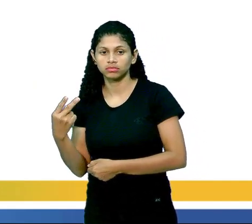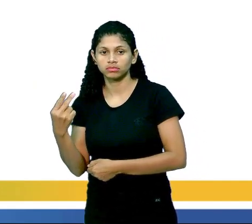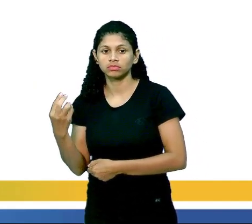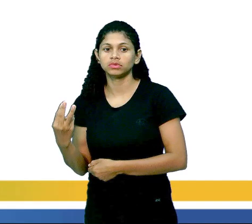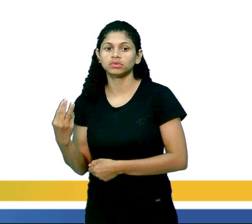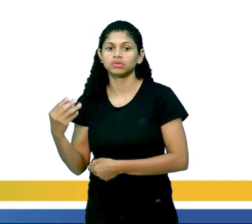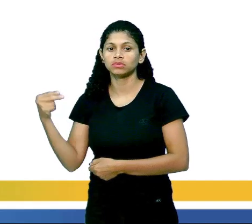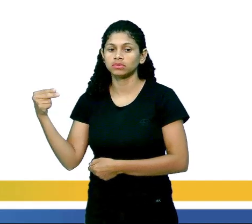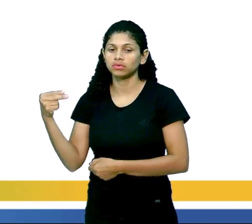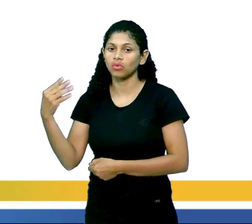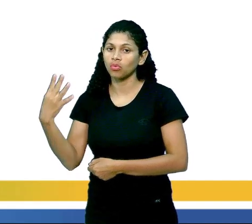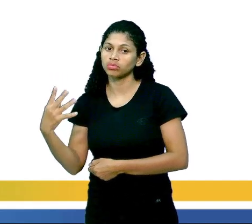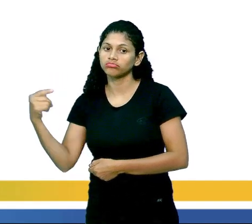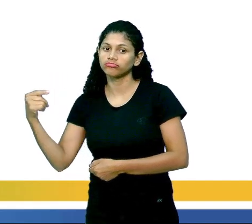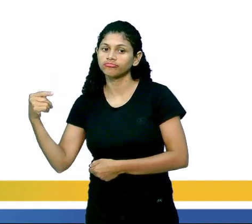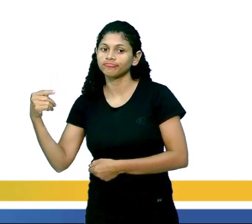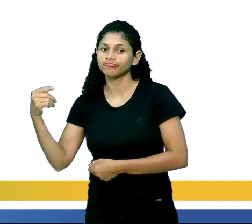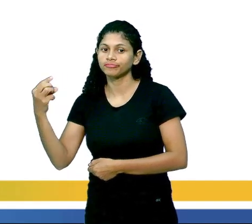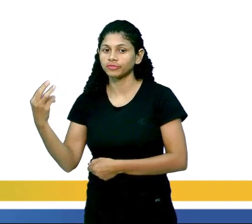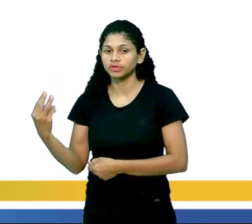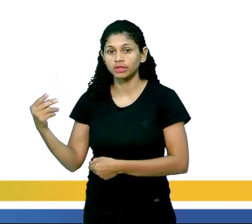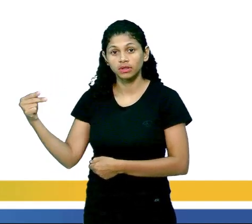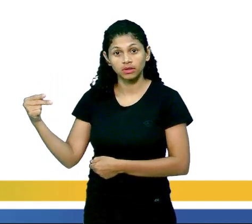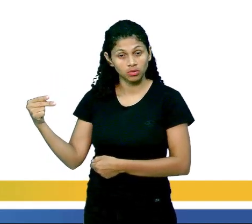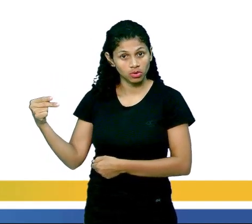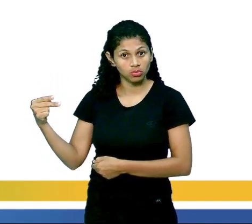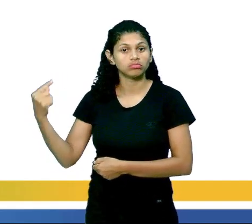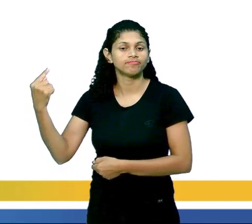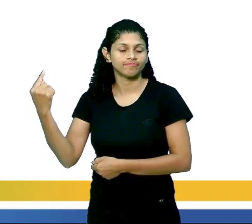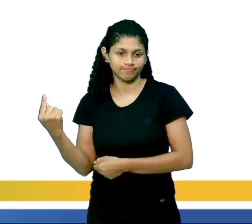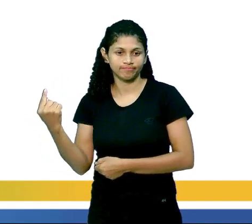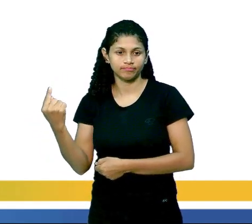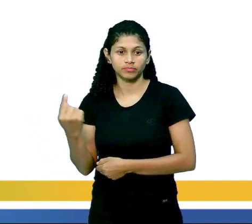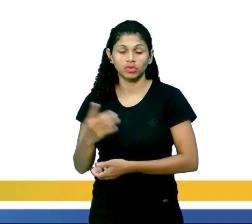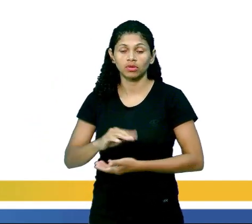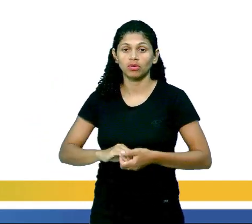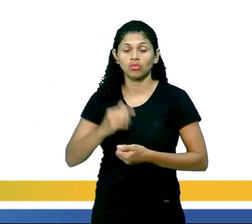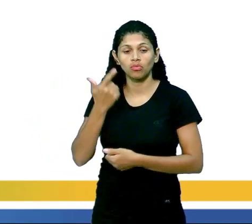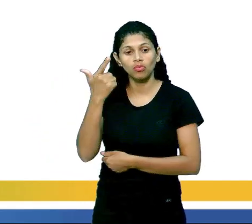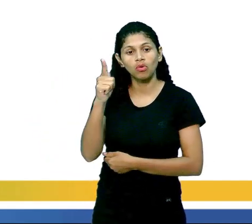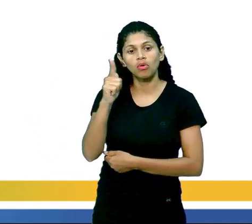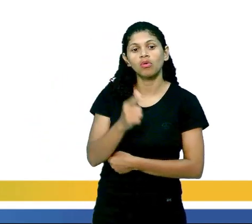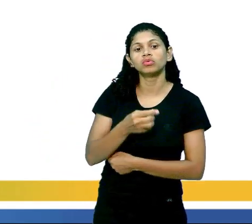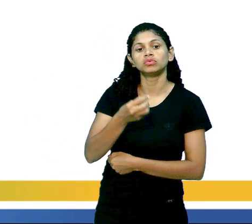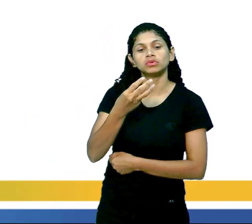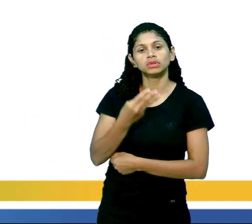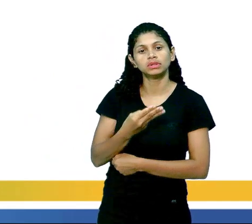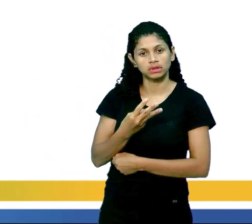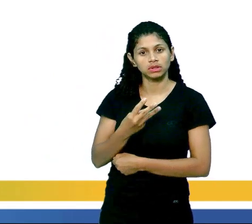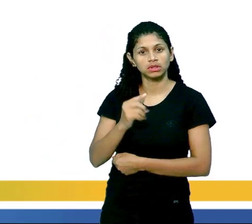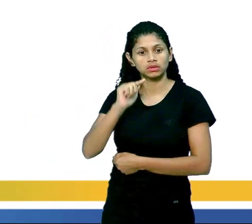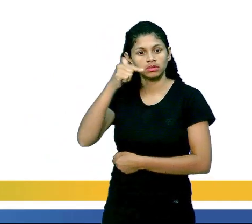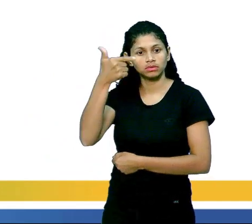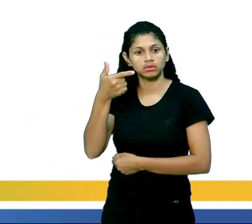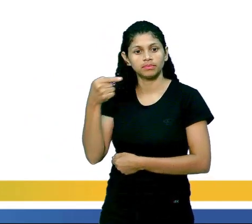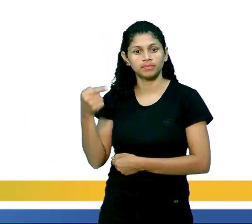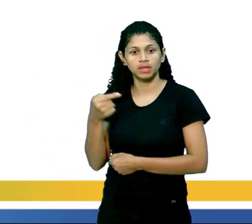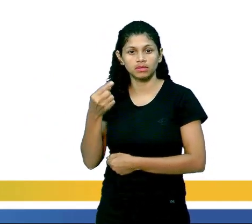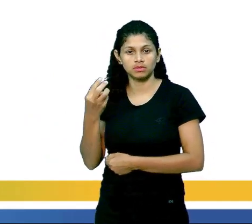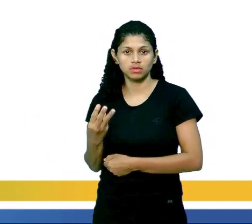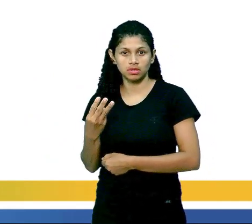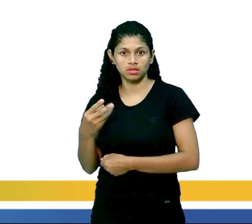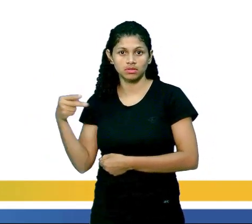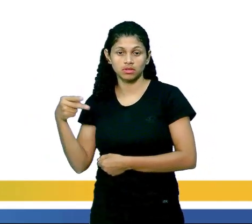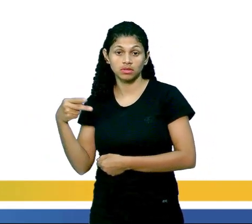que é igual a 1. O f de 3 vai ficar 3 ao quadrado menos 3, ou seja, 3 ao quadrado é